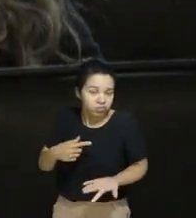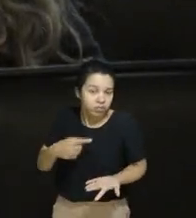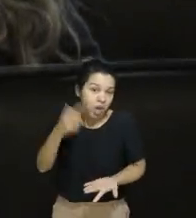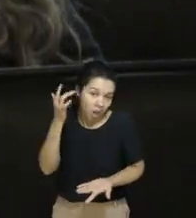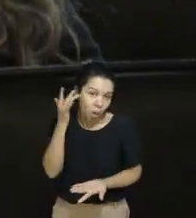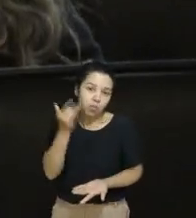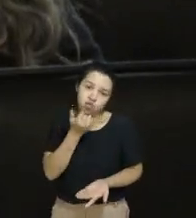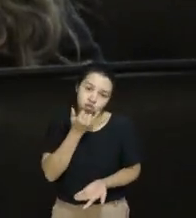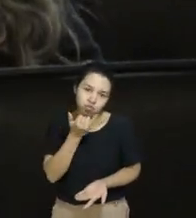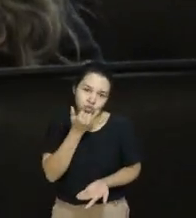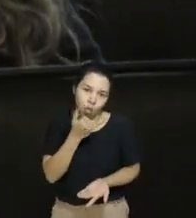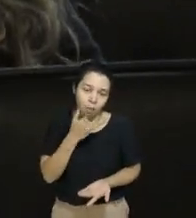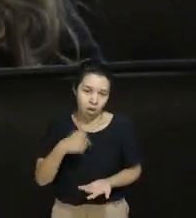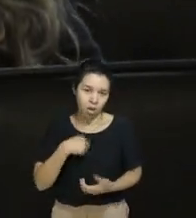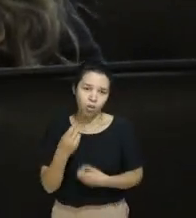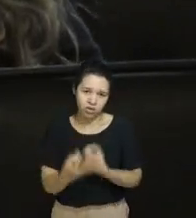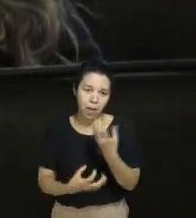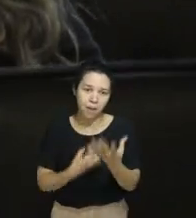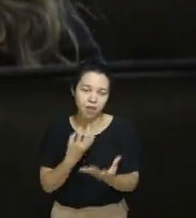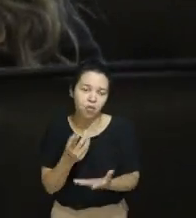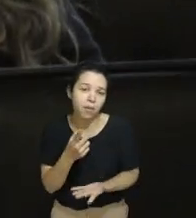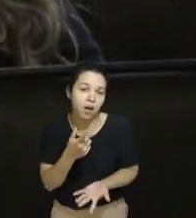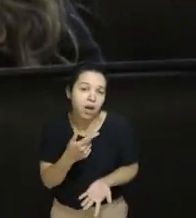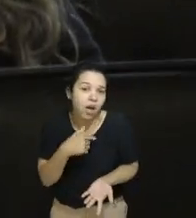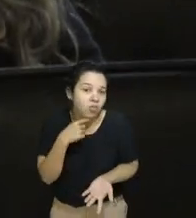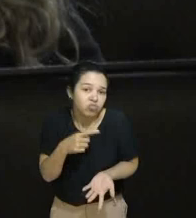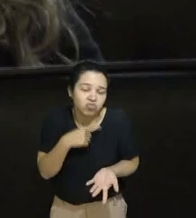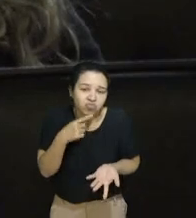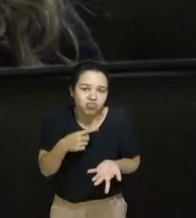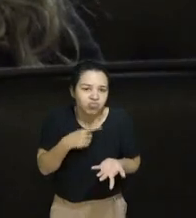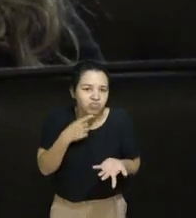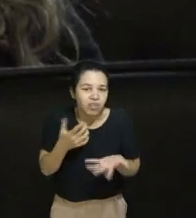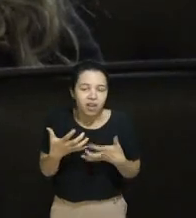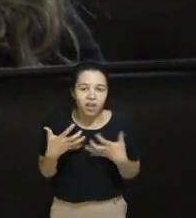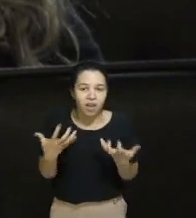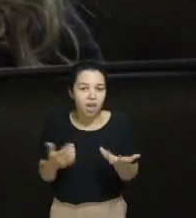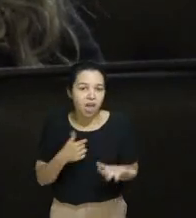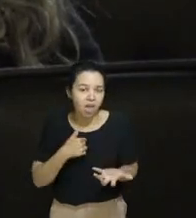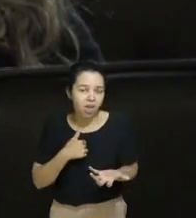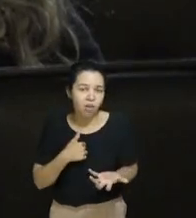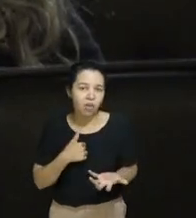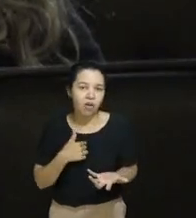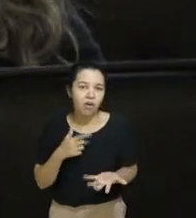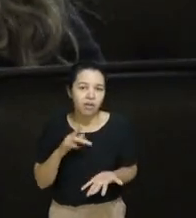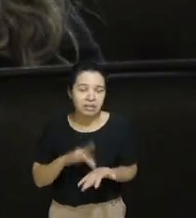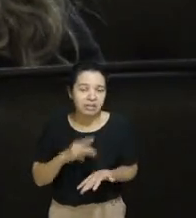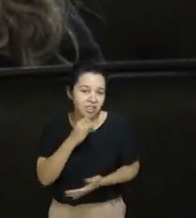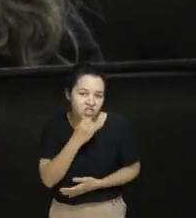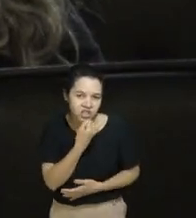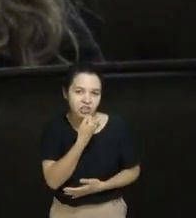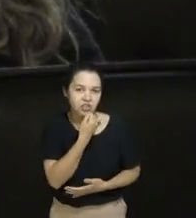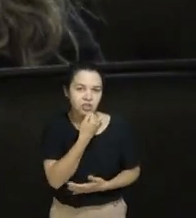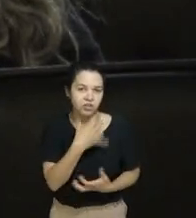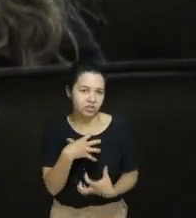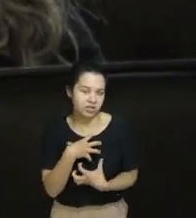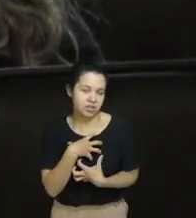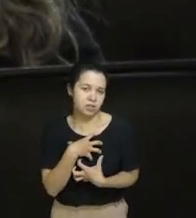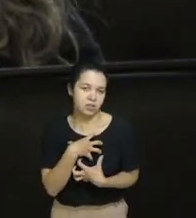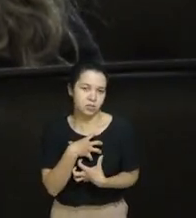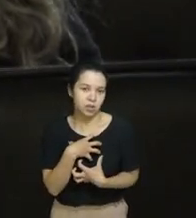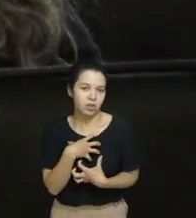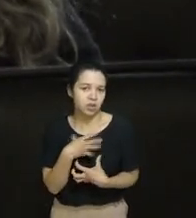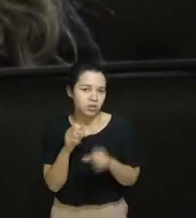me desculpe esse desabafo, mas eu não consegui. Era uma coisa que eu estava muito triste com esse seminário, porque é